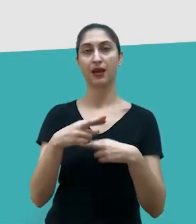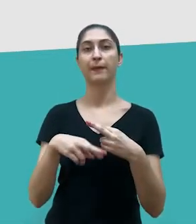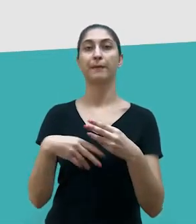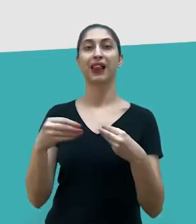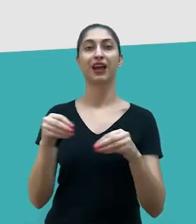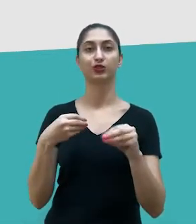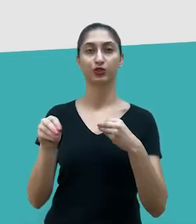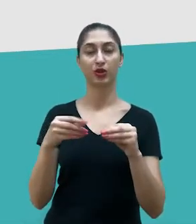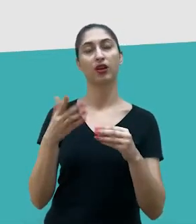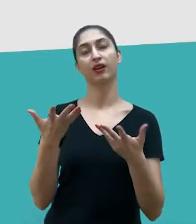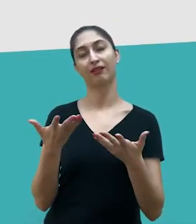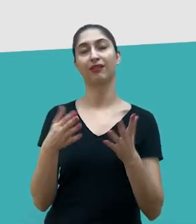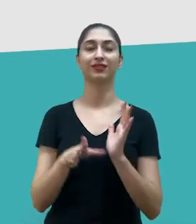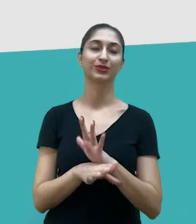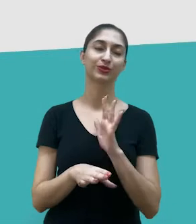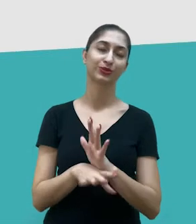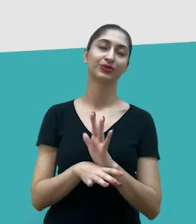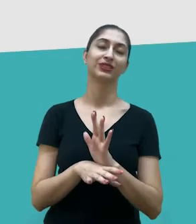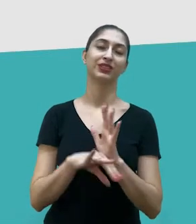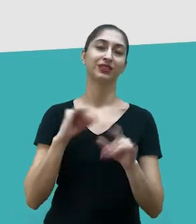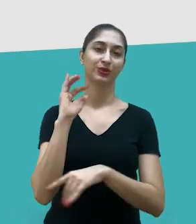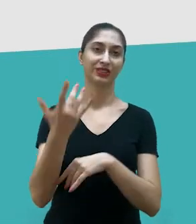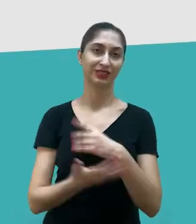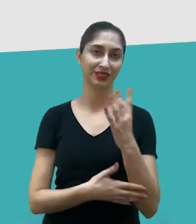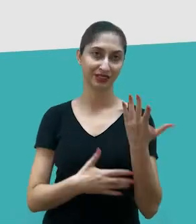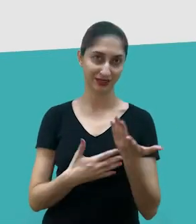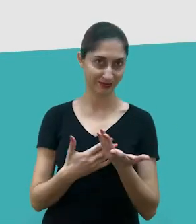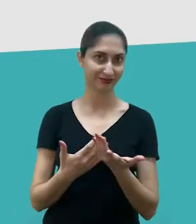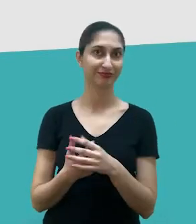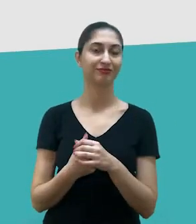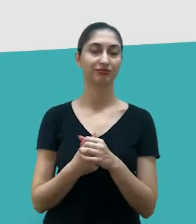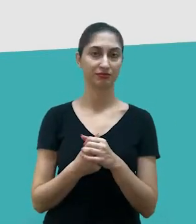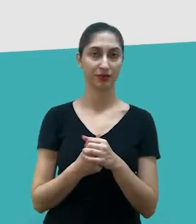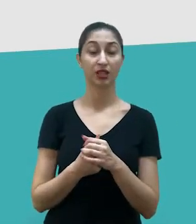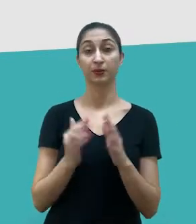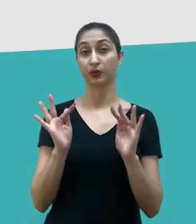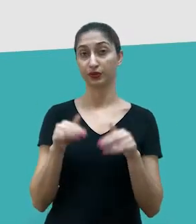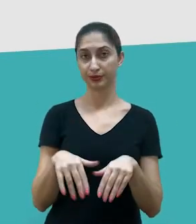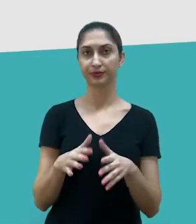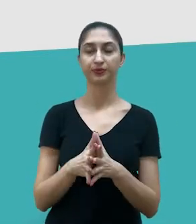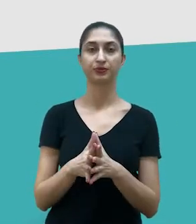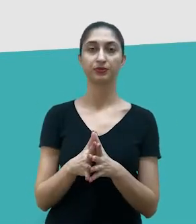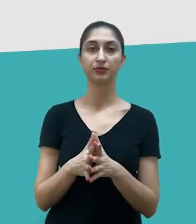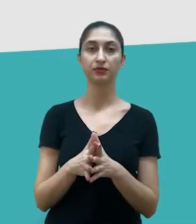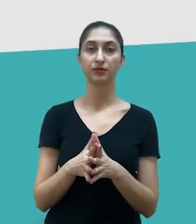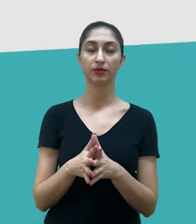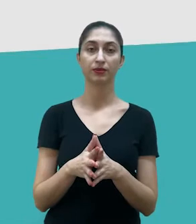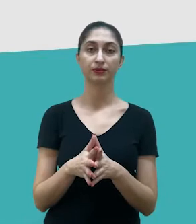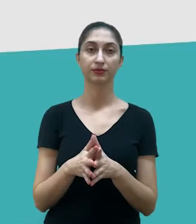vai reduzindo o impacto sobre o planeta. E, por fim, como que